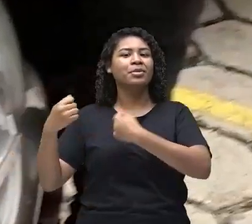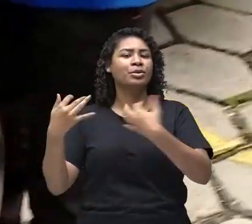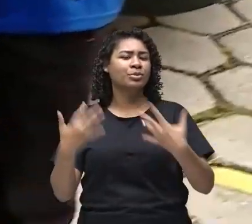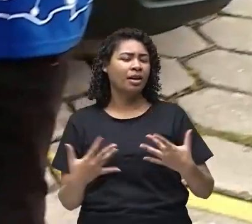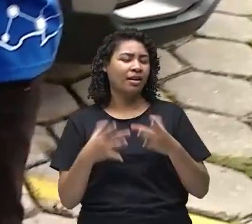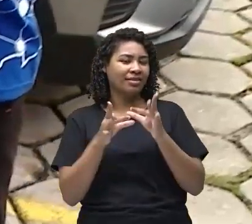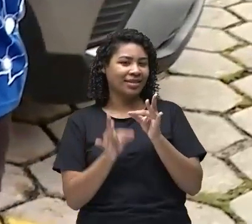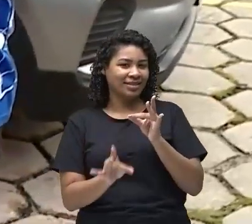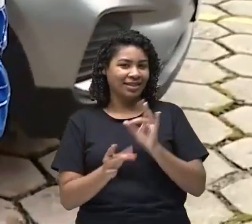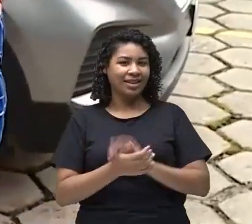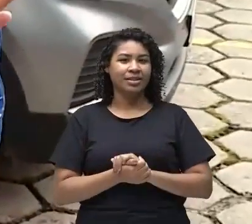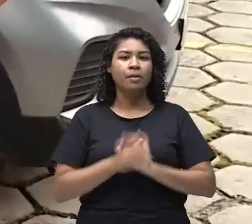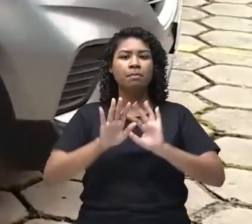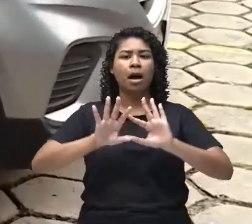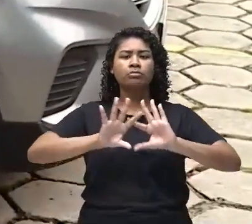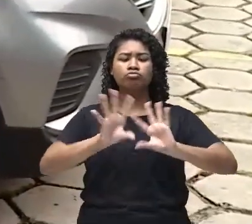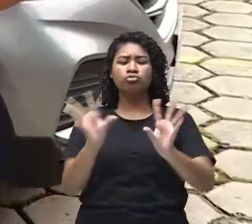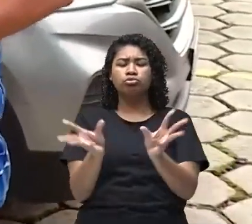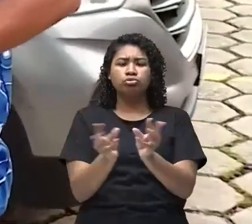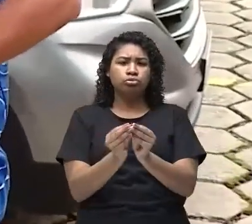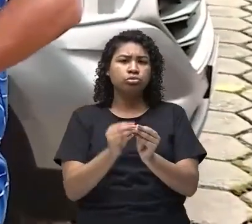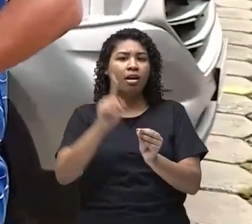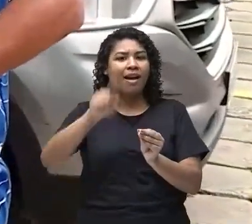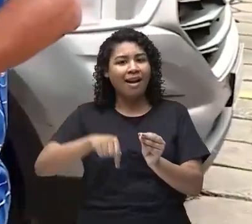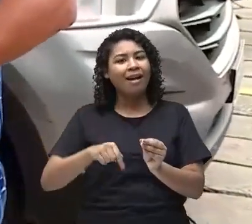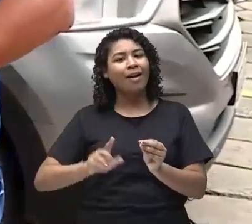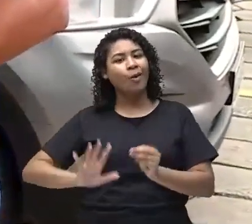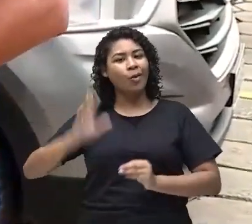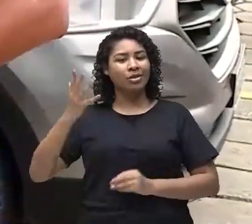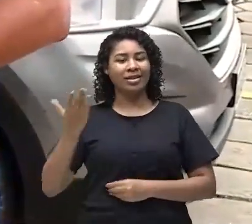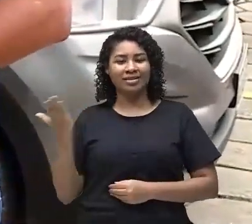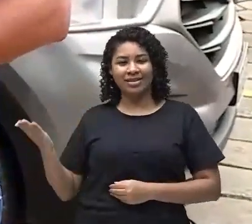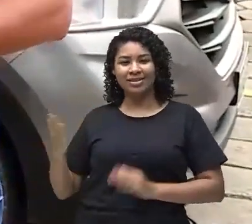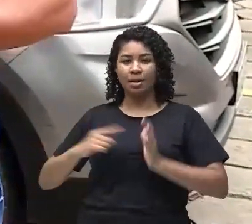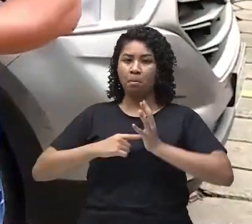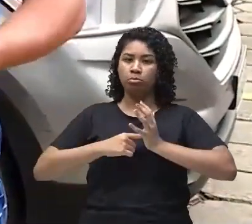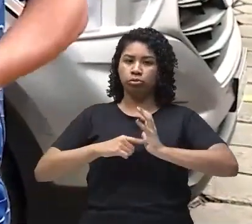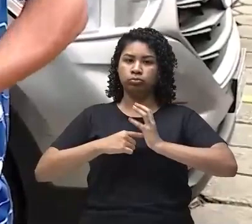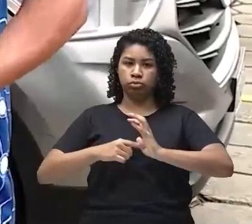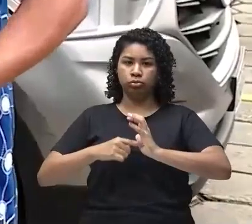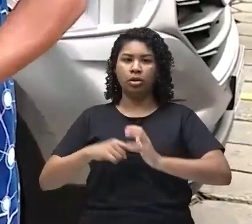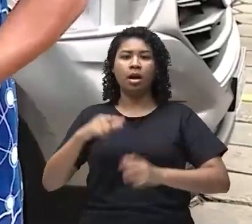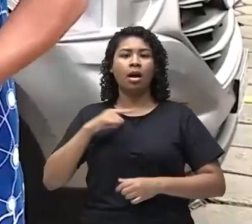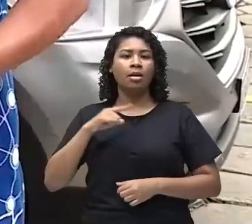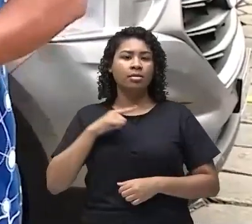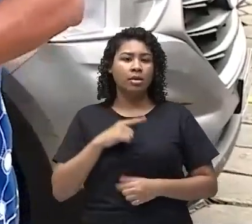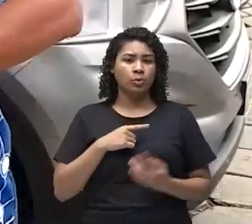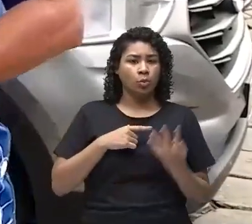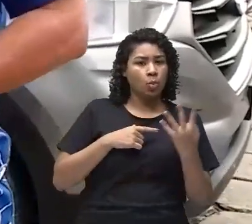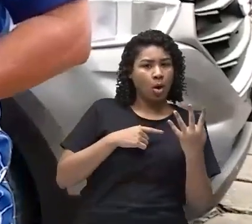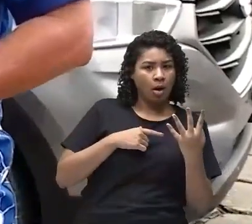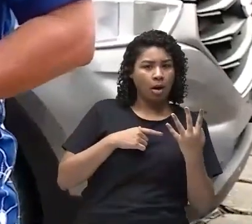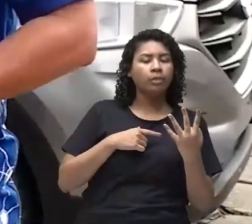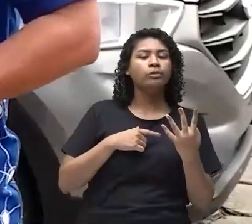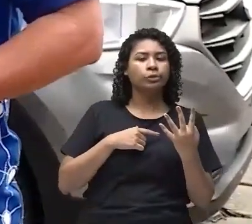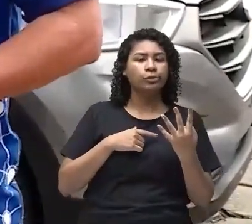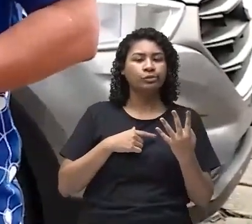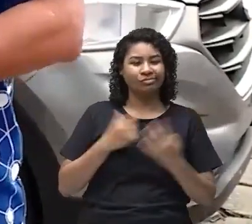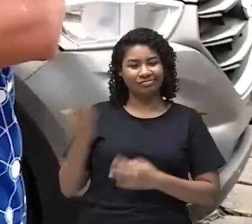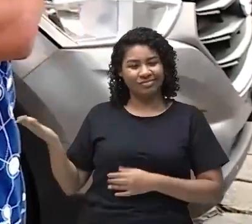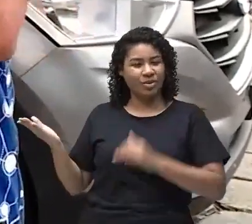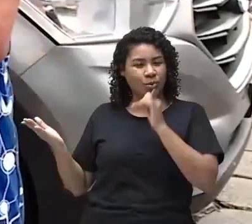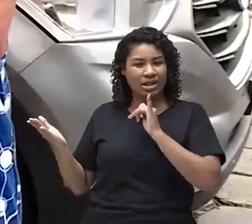tudo isso para vocês mas basicamente os motores funciona dessa forma nós temos motores de quatro cilindros como nós estamos vendo aqui